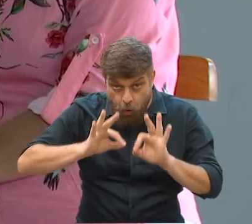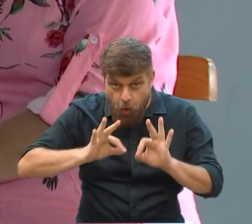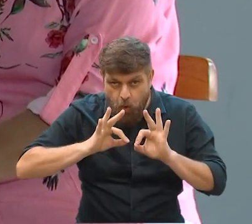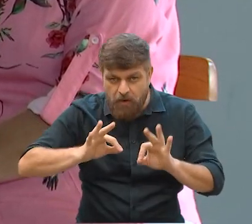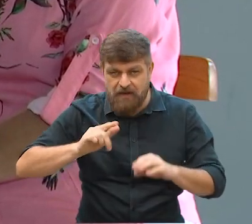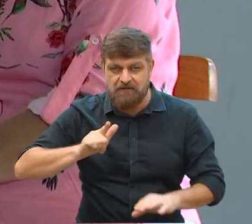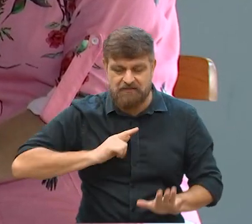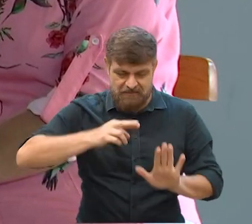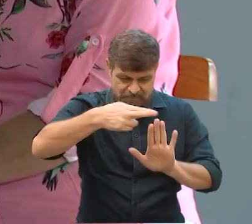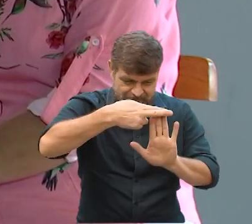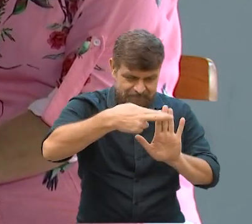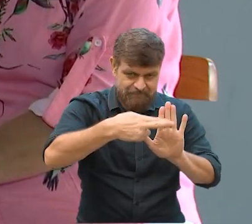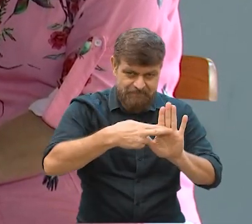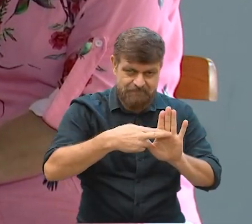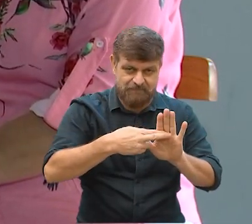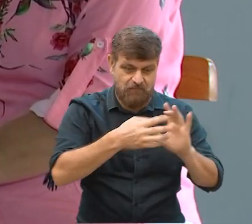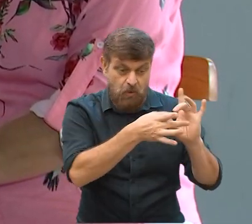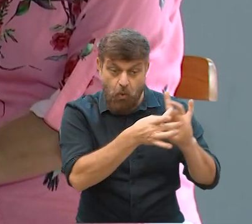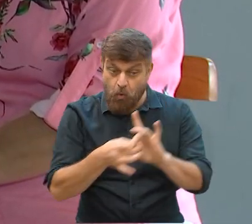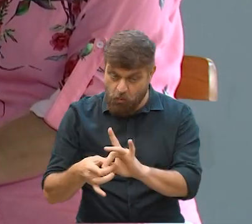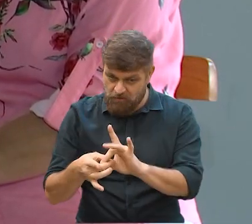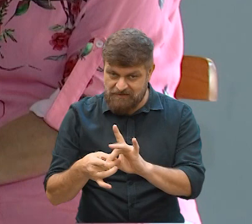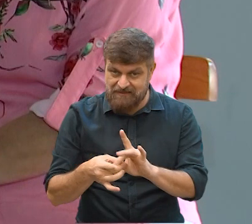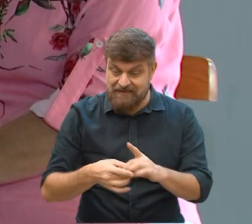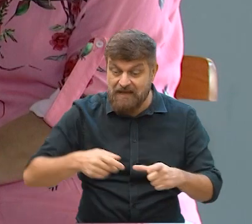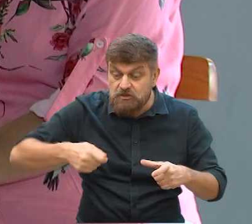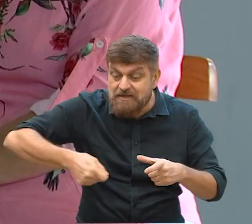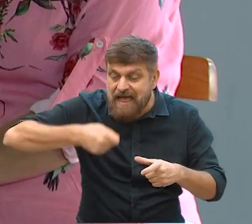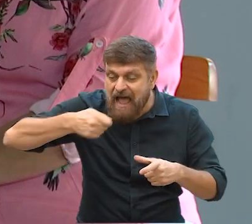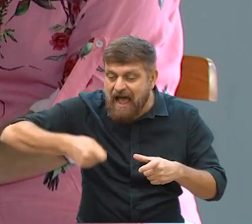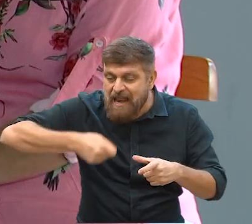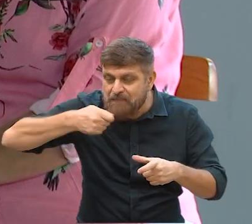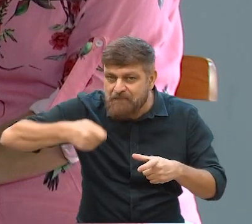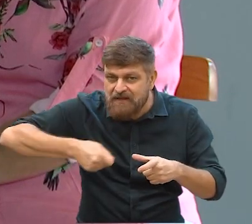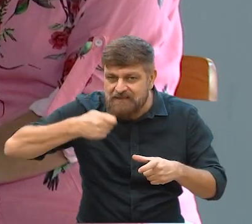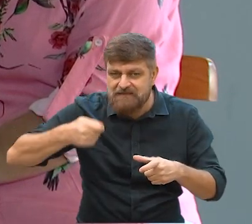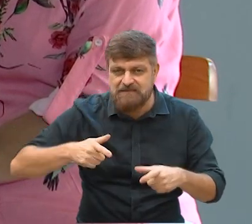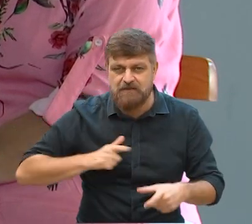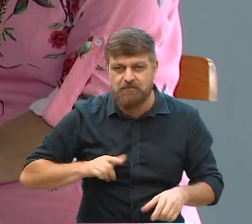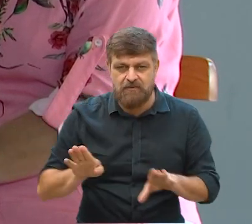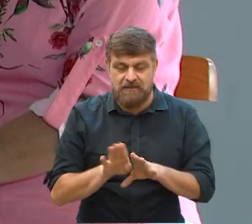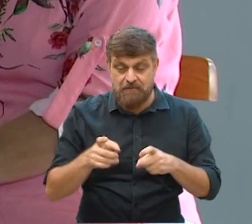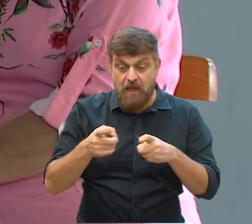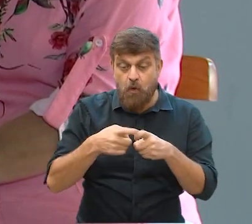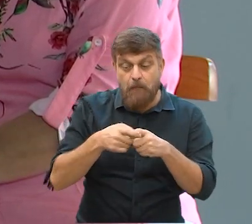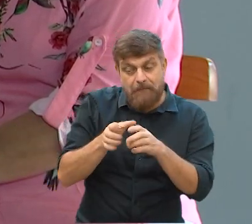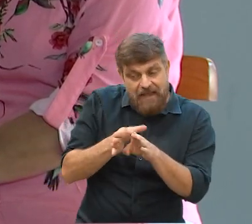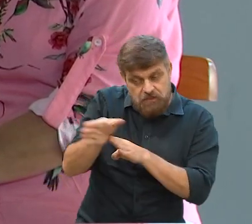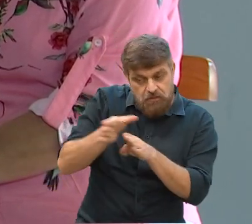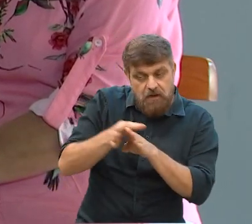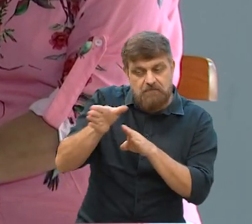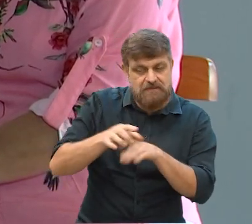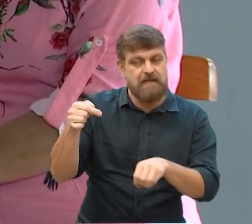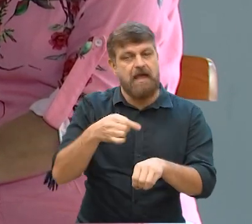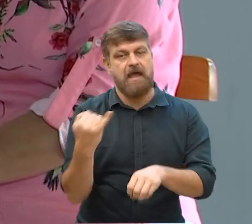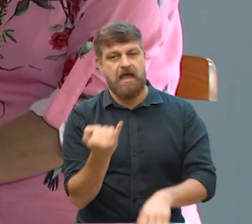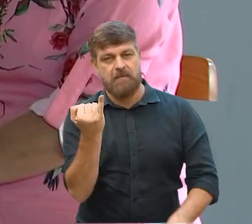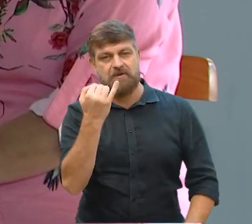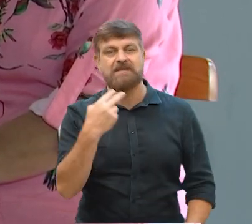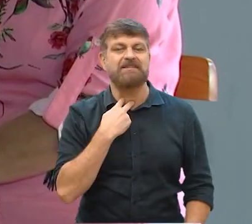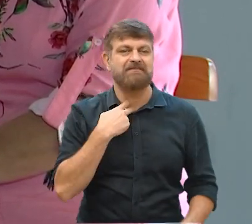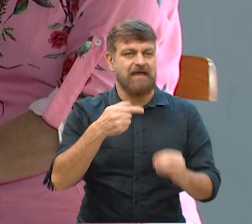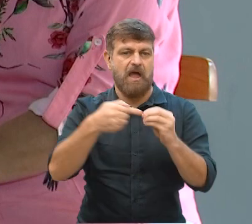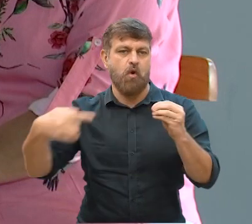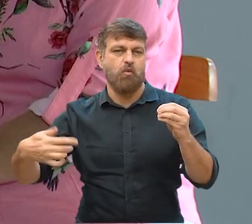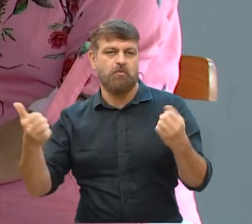corretamente existe um contexto muito amplo e, de novo, a informação médica é muito importante. Não